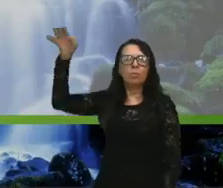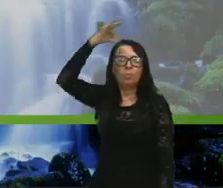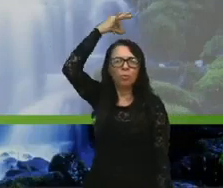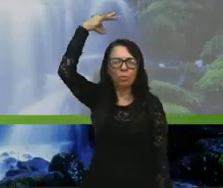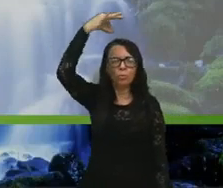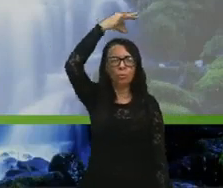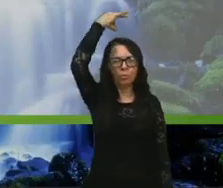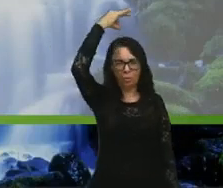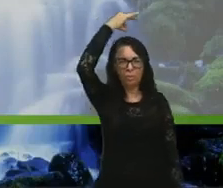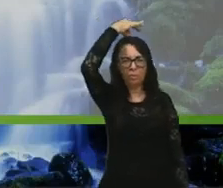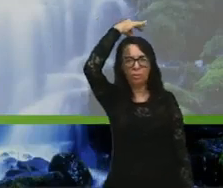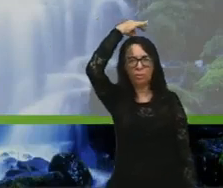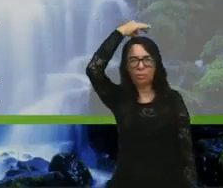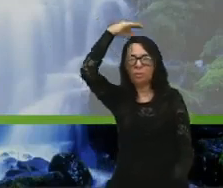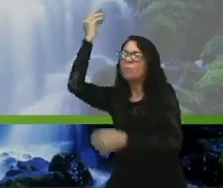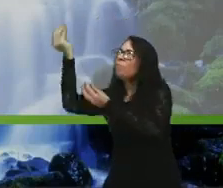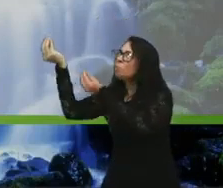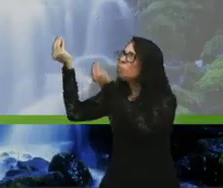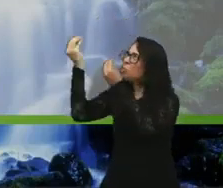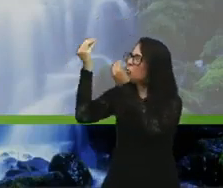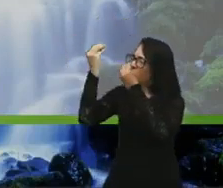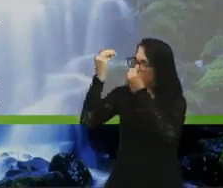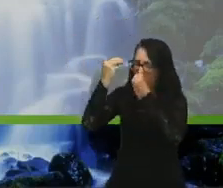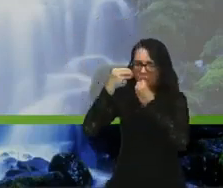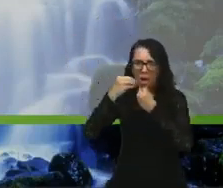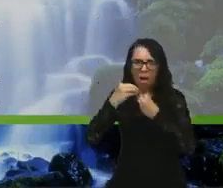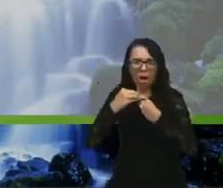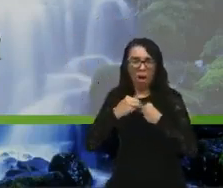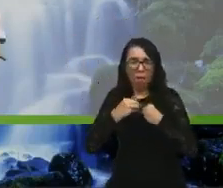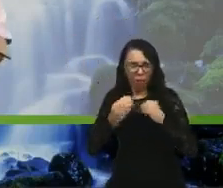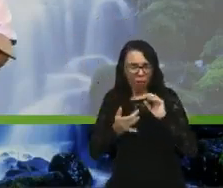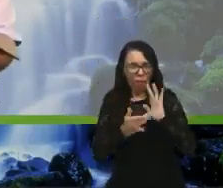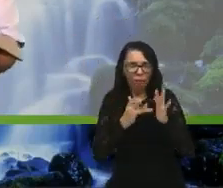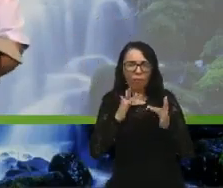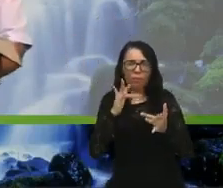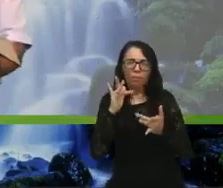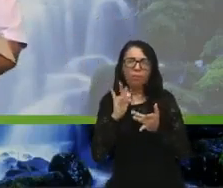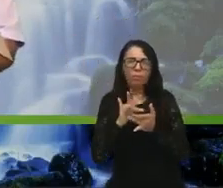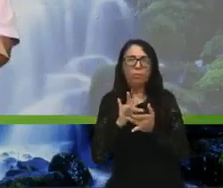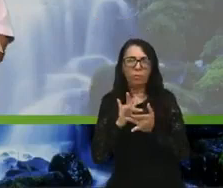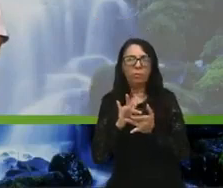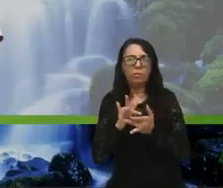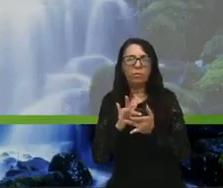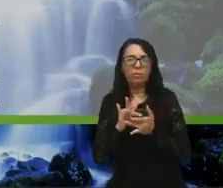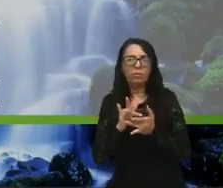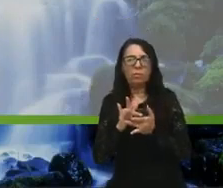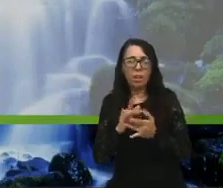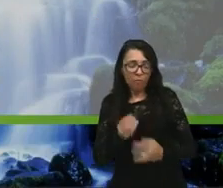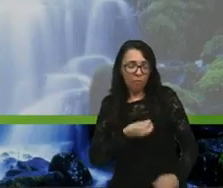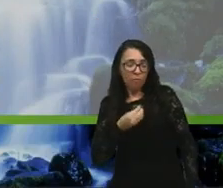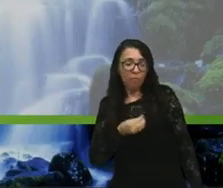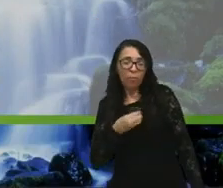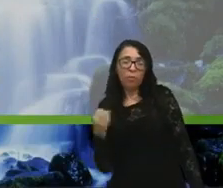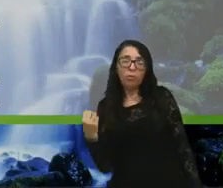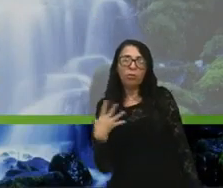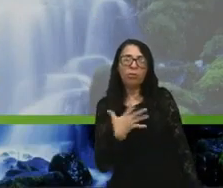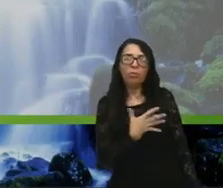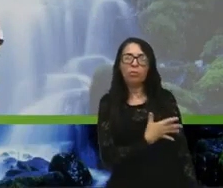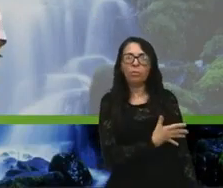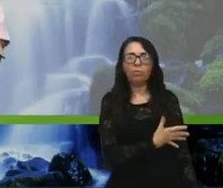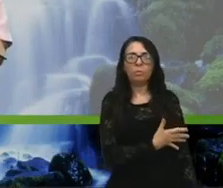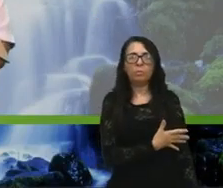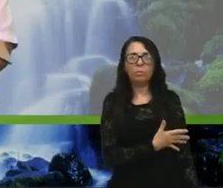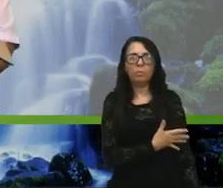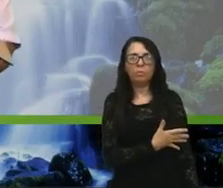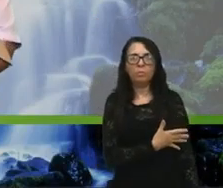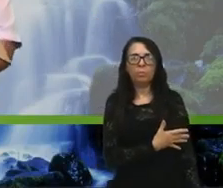seguindo o exemplo de Cristo. E a espiritualidade não segue um método, ou um padrão, um